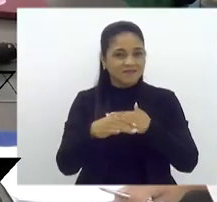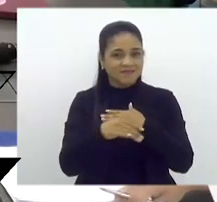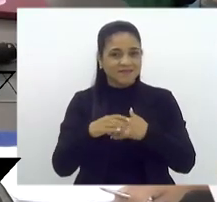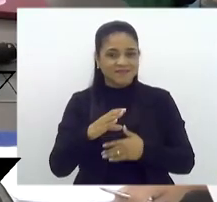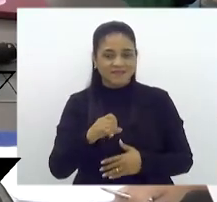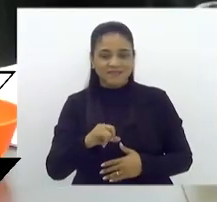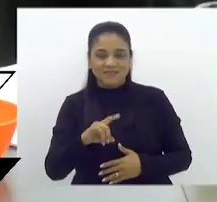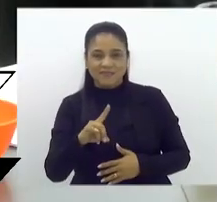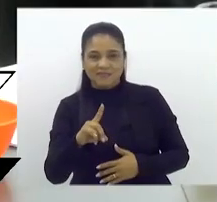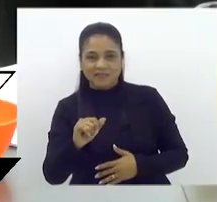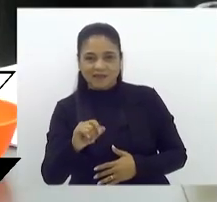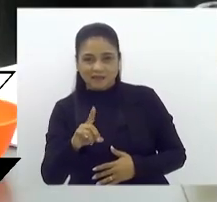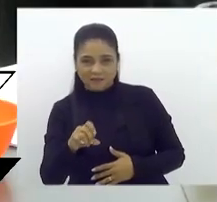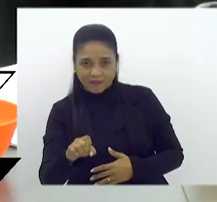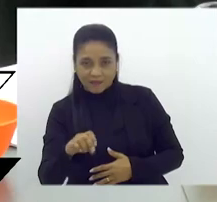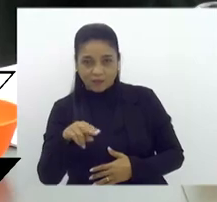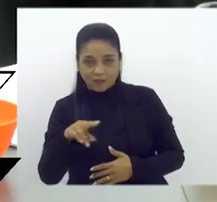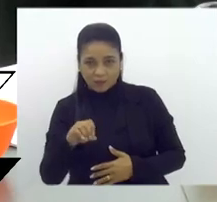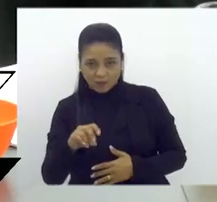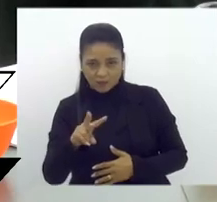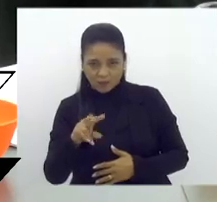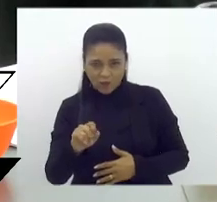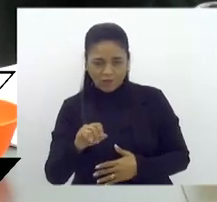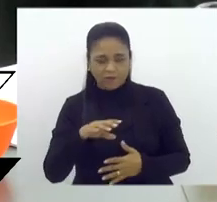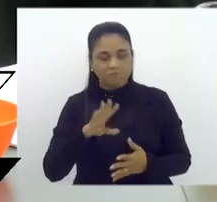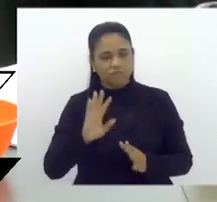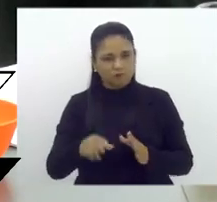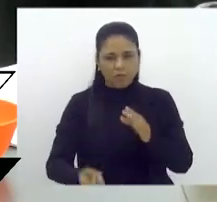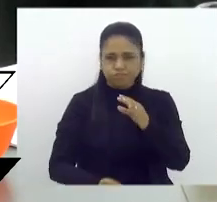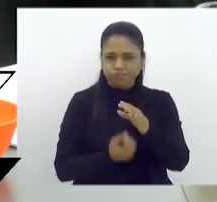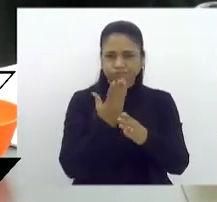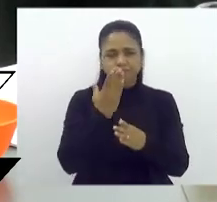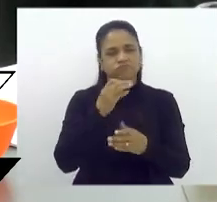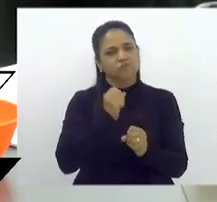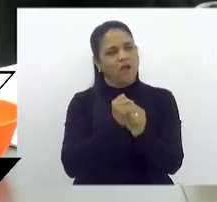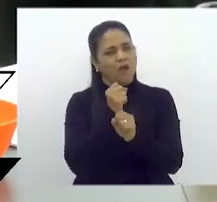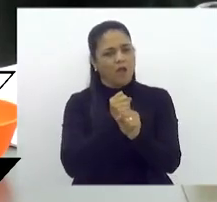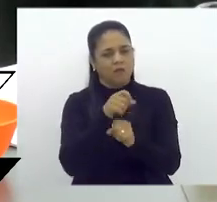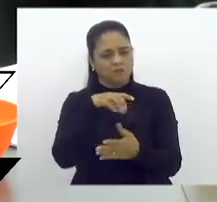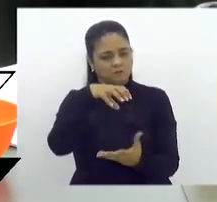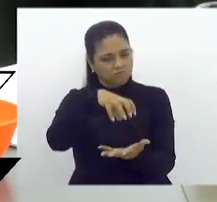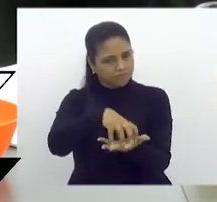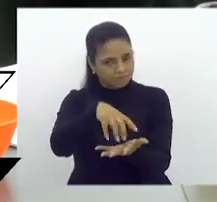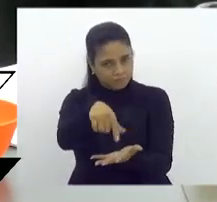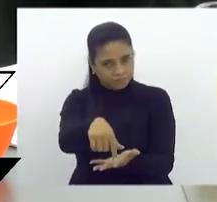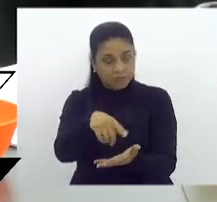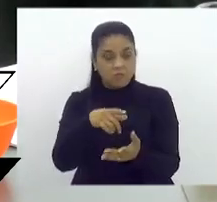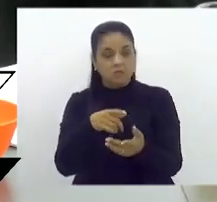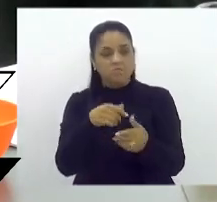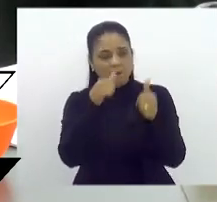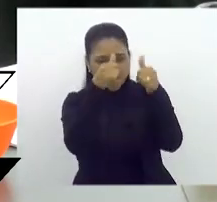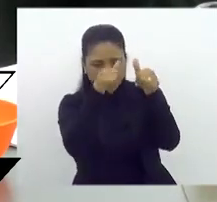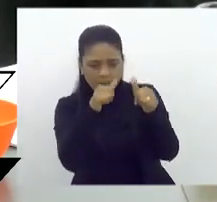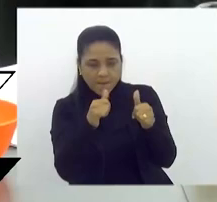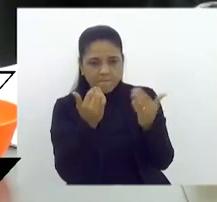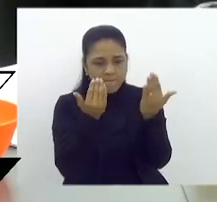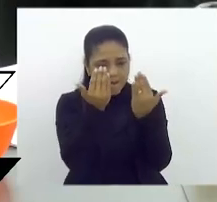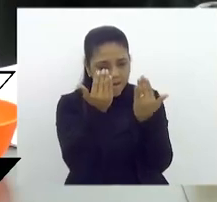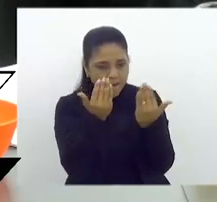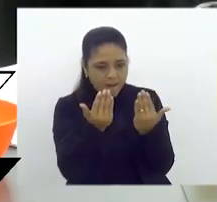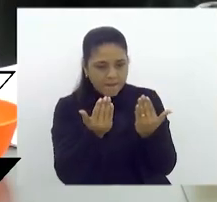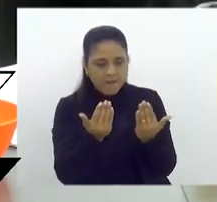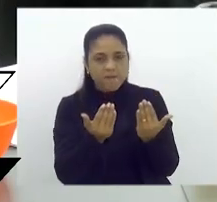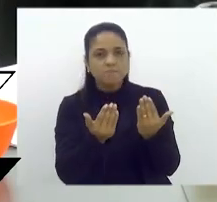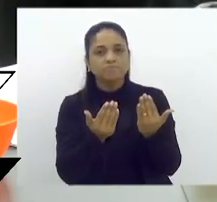está instalado há alguns anos, não é coisa, porque ele tenta fazer esse monitoramento de uma forma bastante